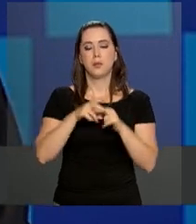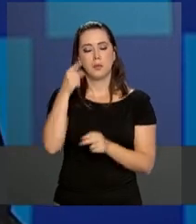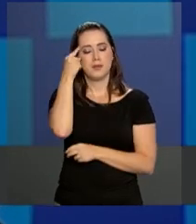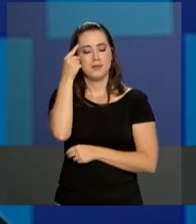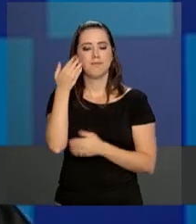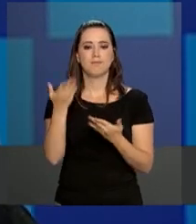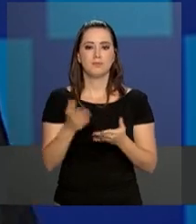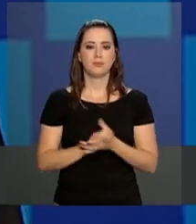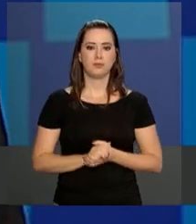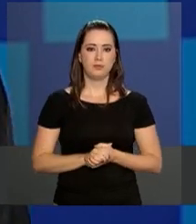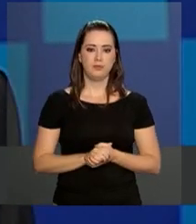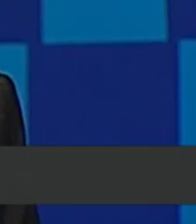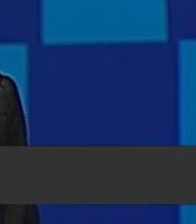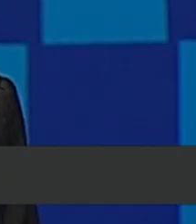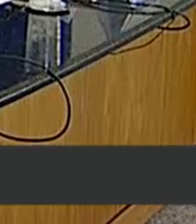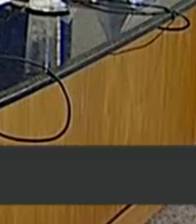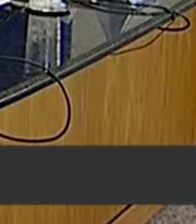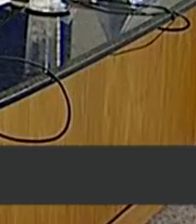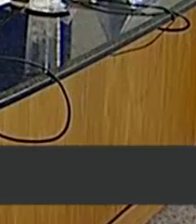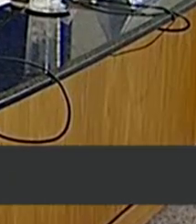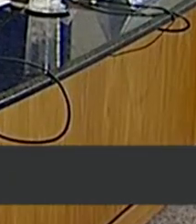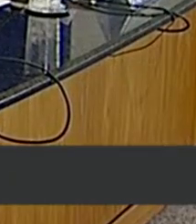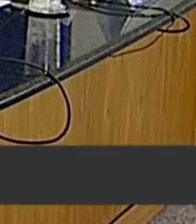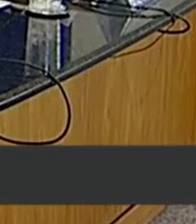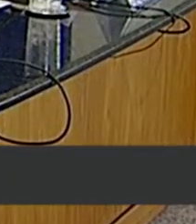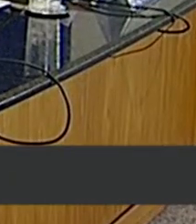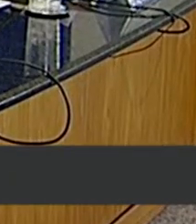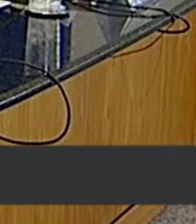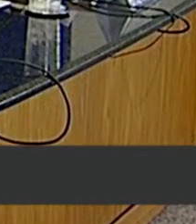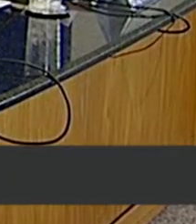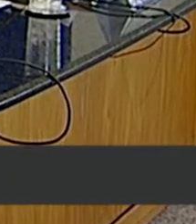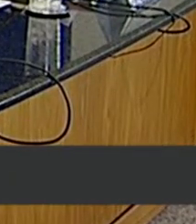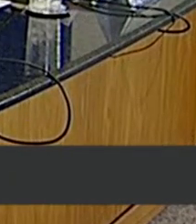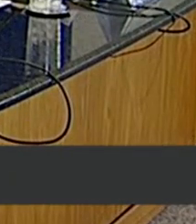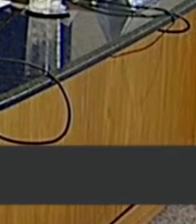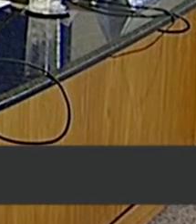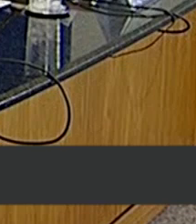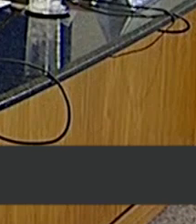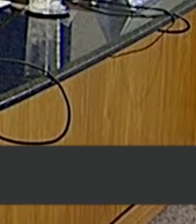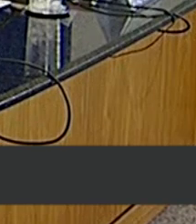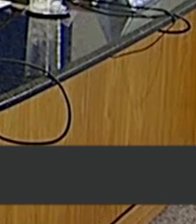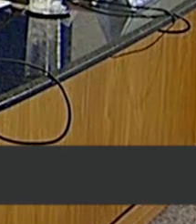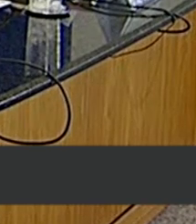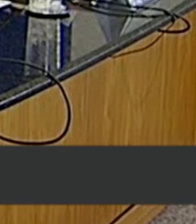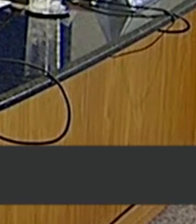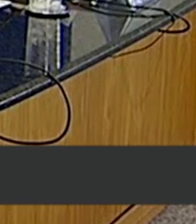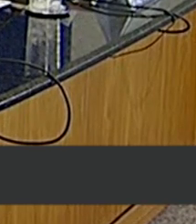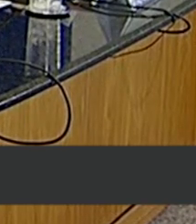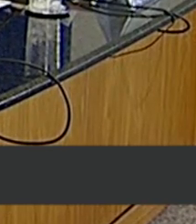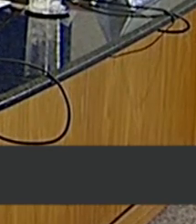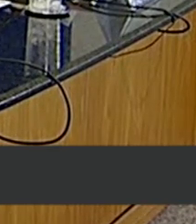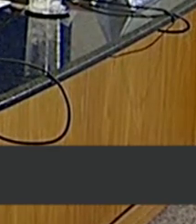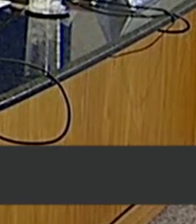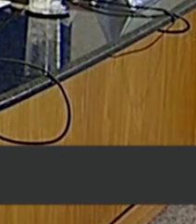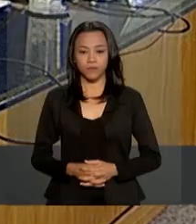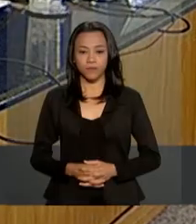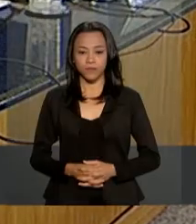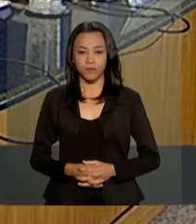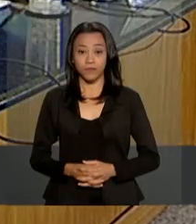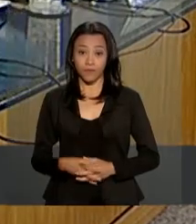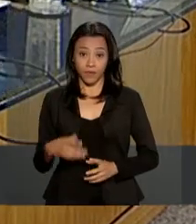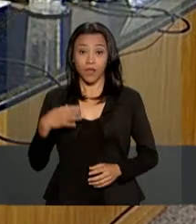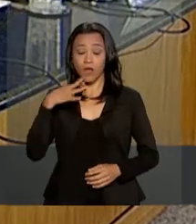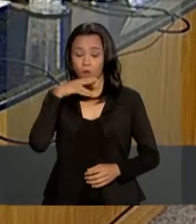nisso acho que terminamos né terminamos abrimos pra perguntas doutor dênis também